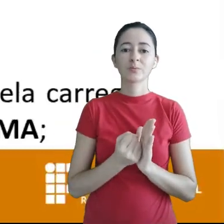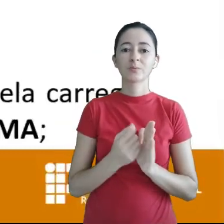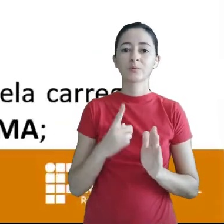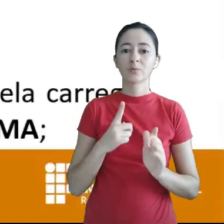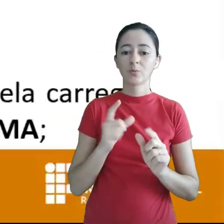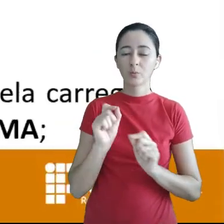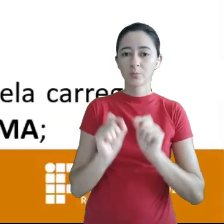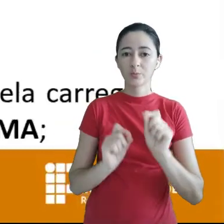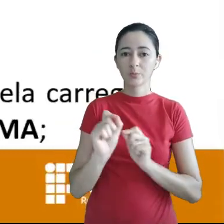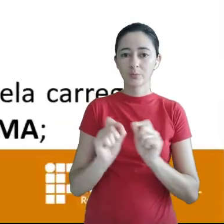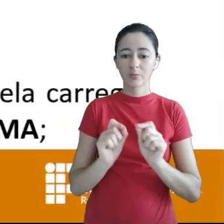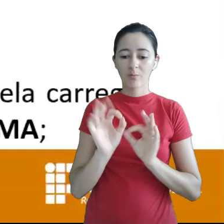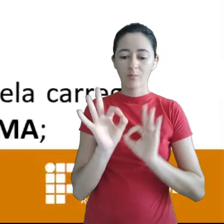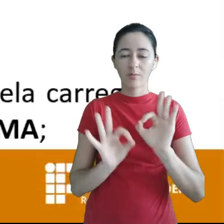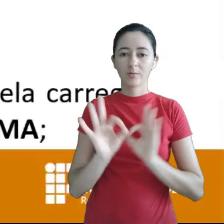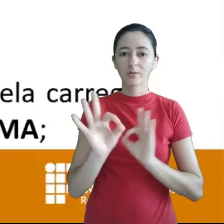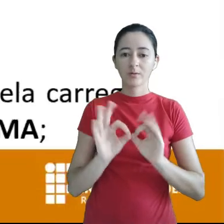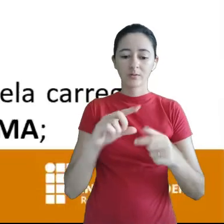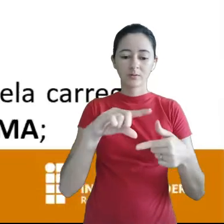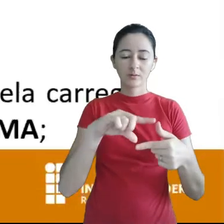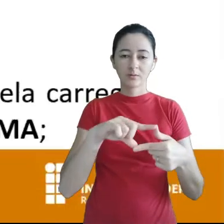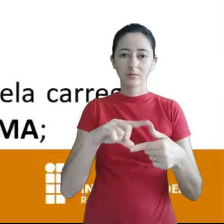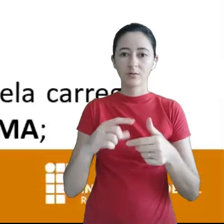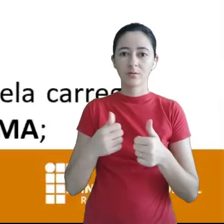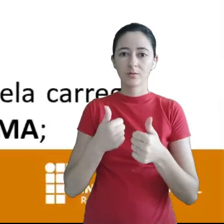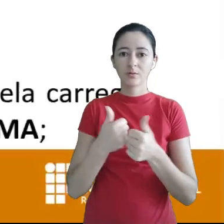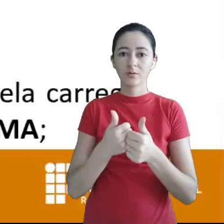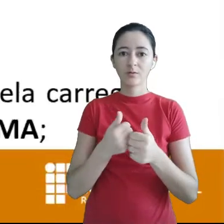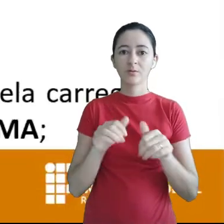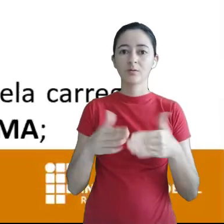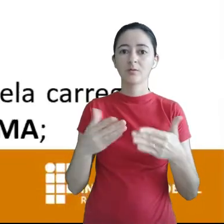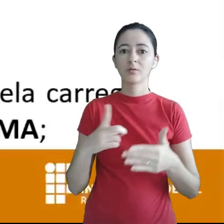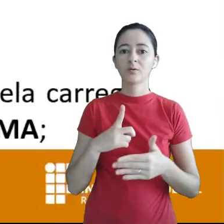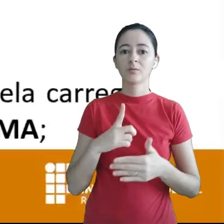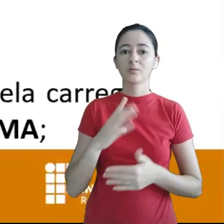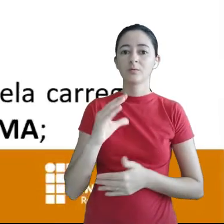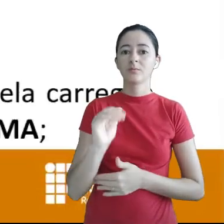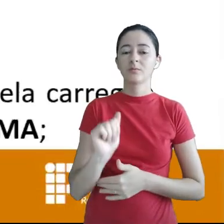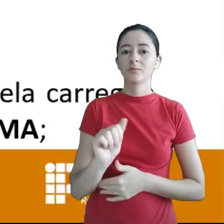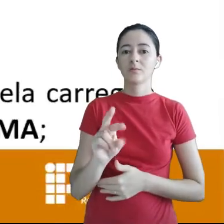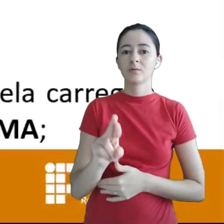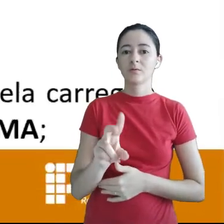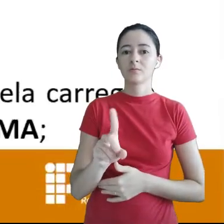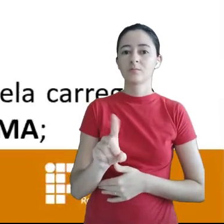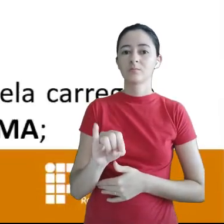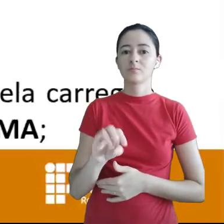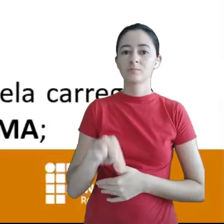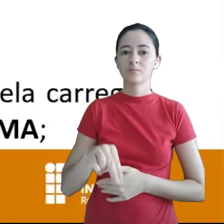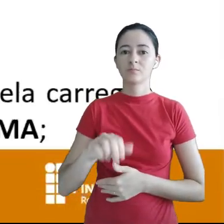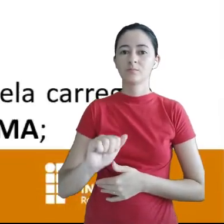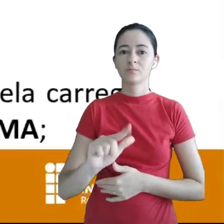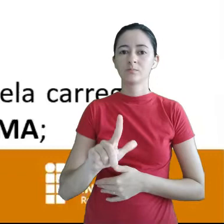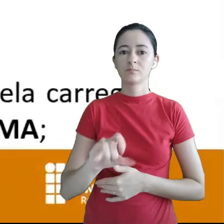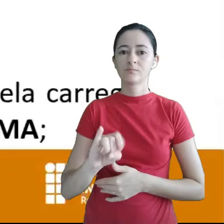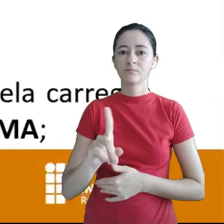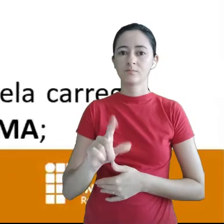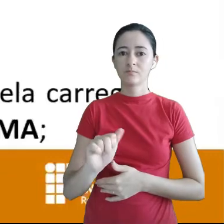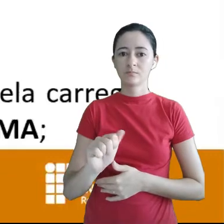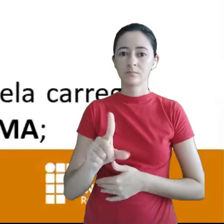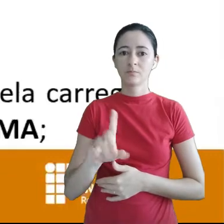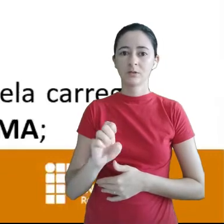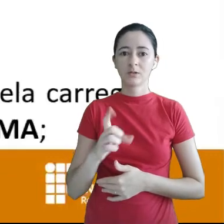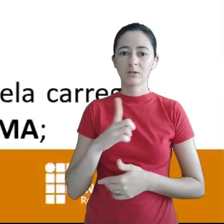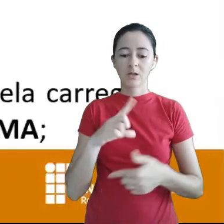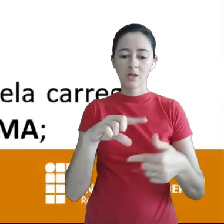símbolos são inseridos ao lado de uma tabela. Então, o símbolozinho da cardinalidade vai vir contido do ladinho da tabelinha.